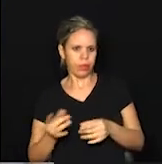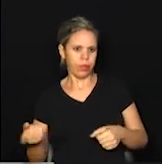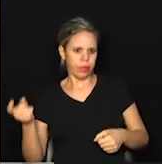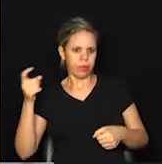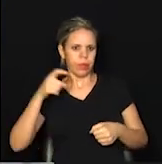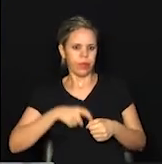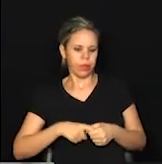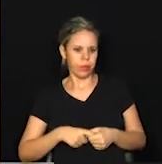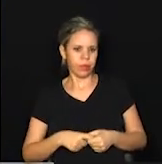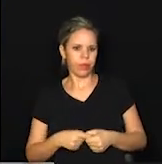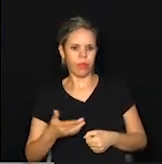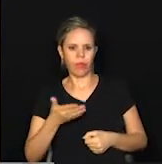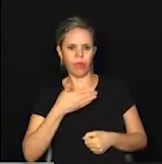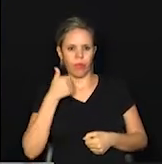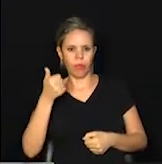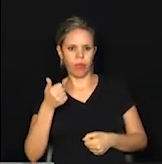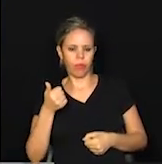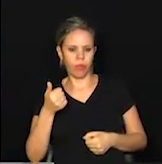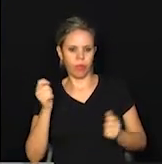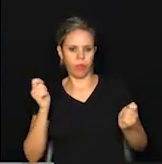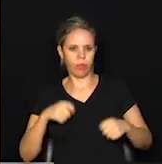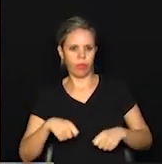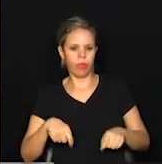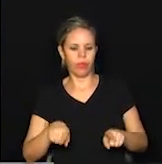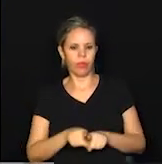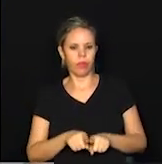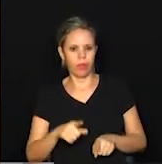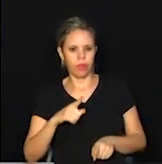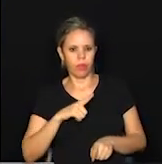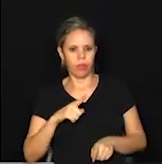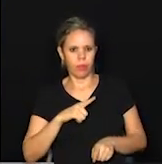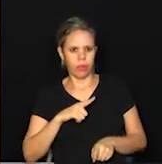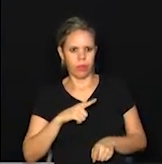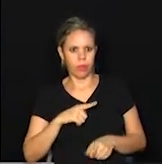o melhor para poder ser